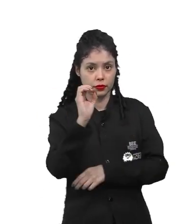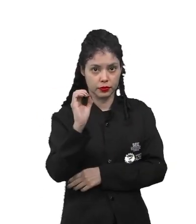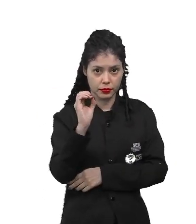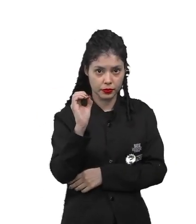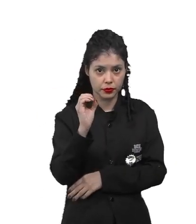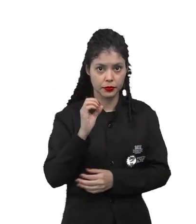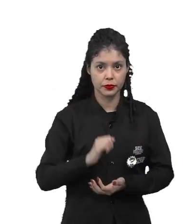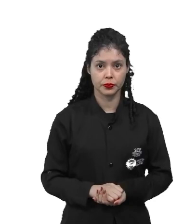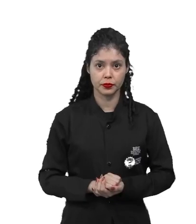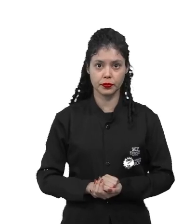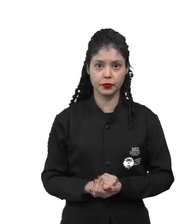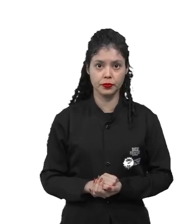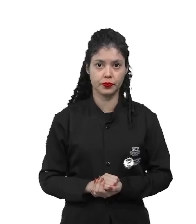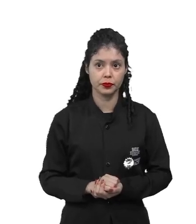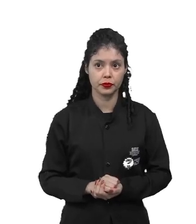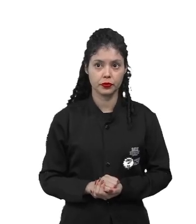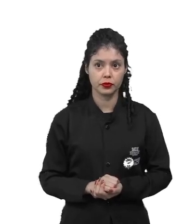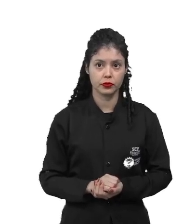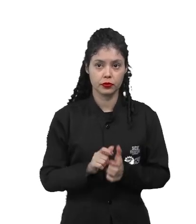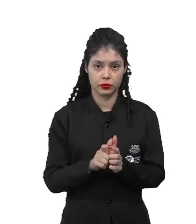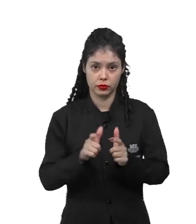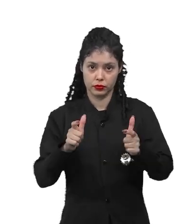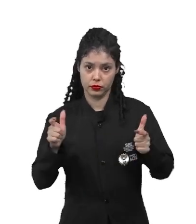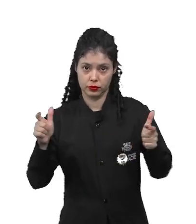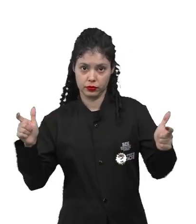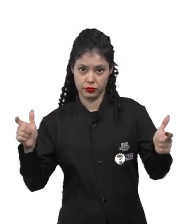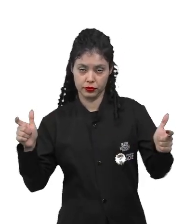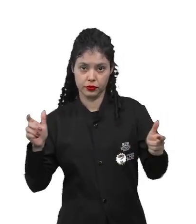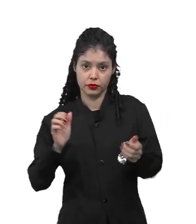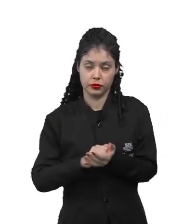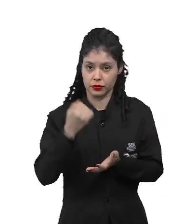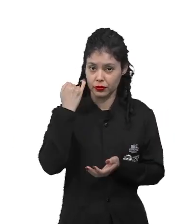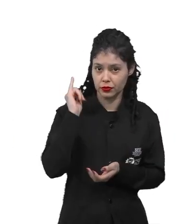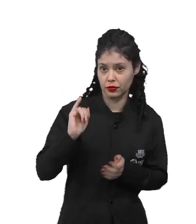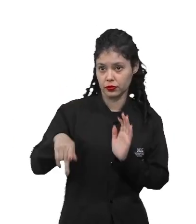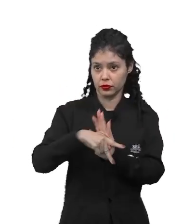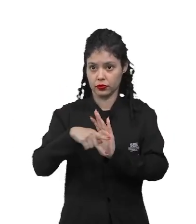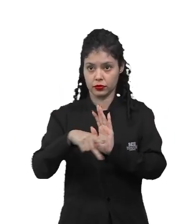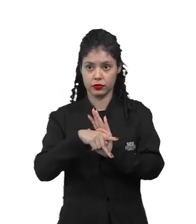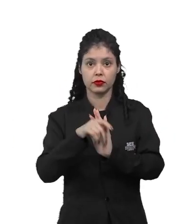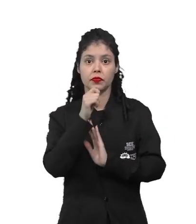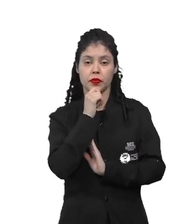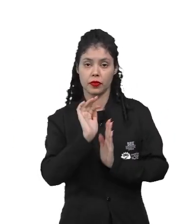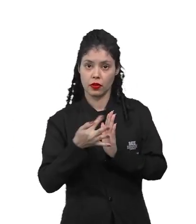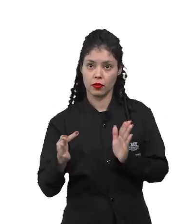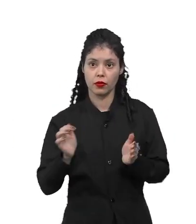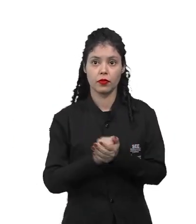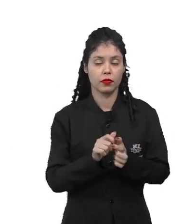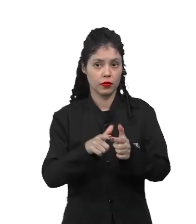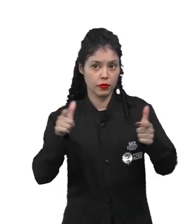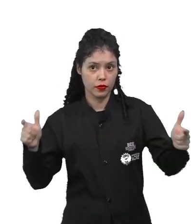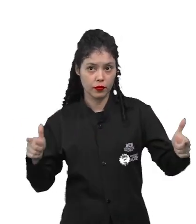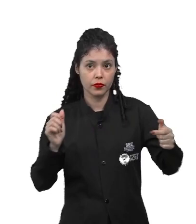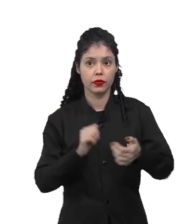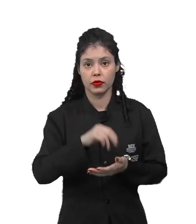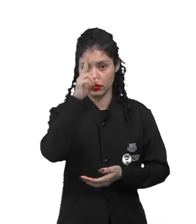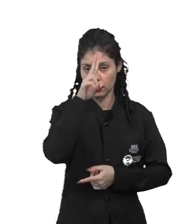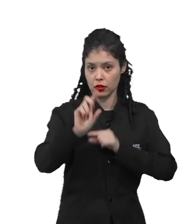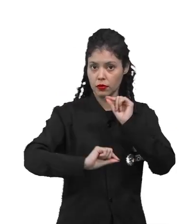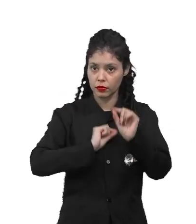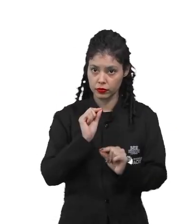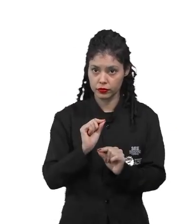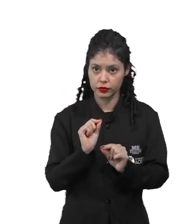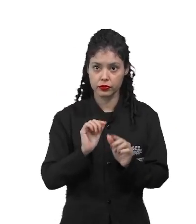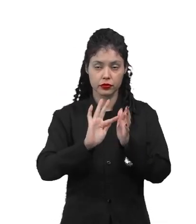zero e ele for decrescente, porque eu tenho uma ideia da função crescente, estudante, você que assistiu o vídeo anterior, você vai lembrar que uma